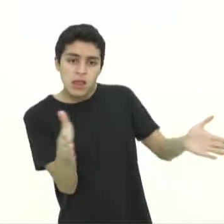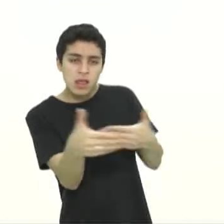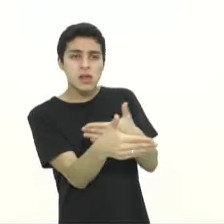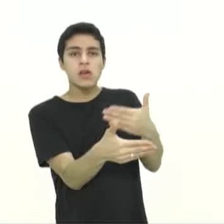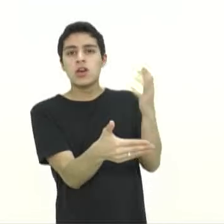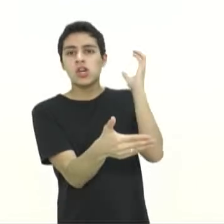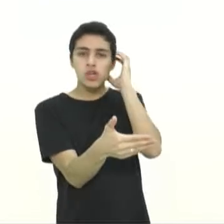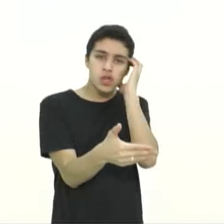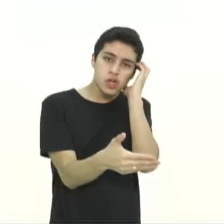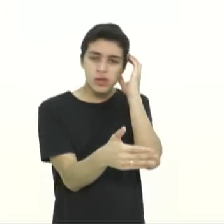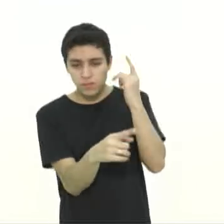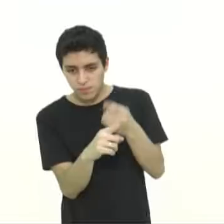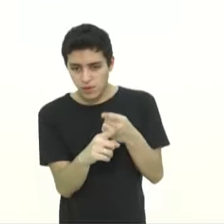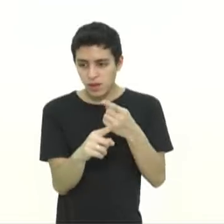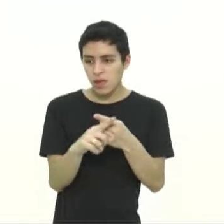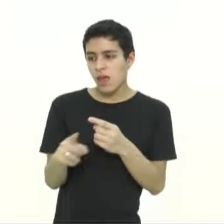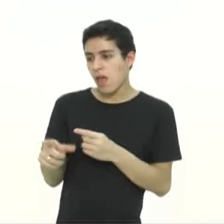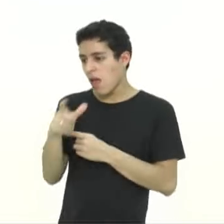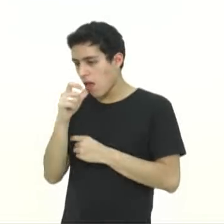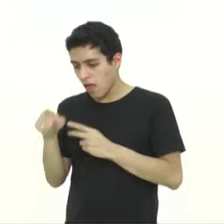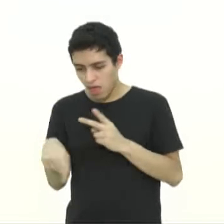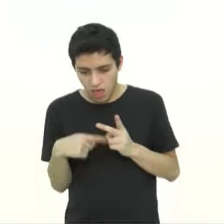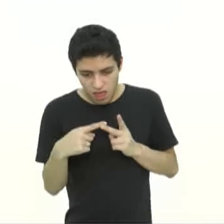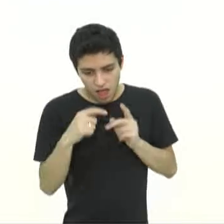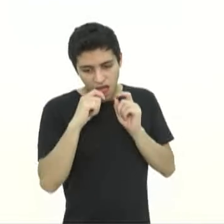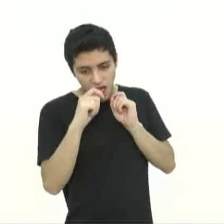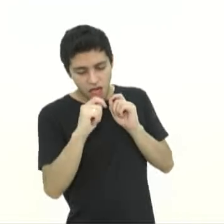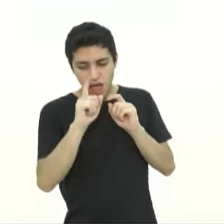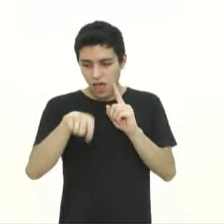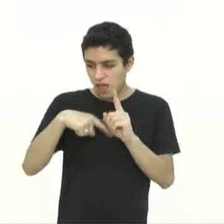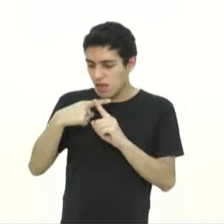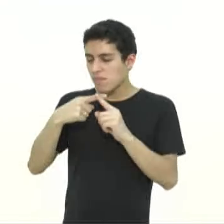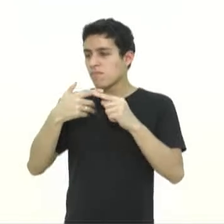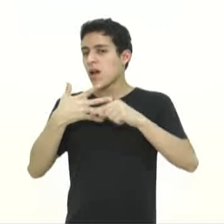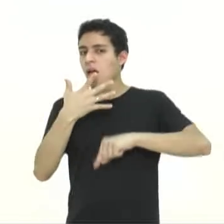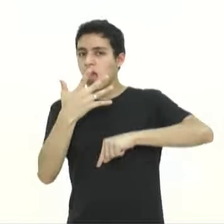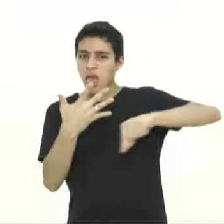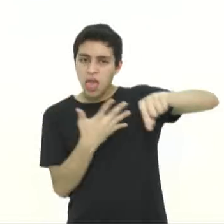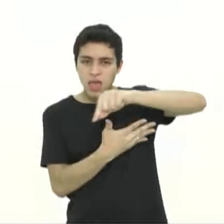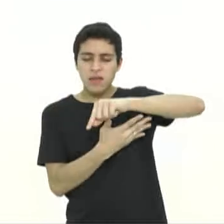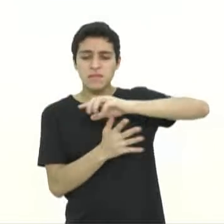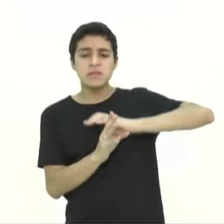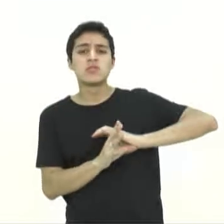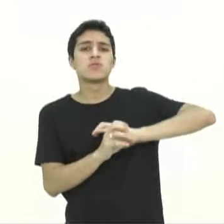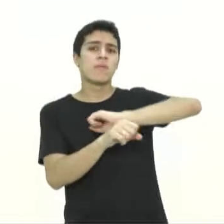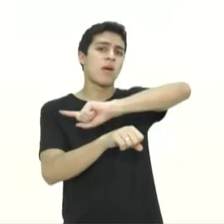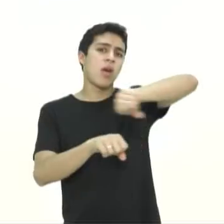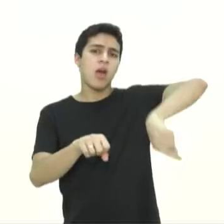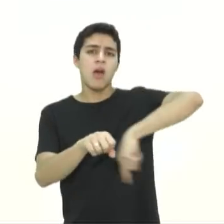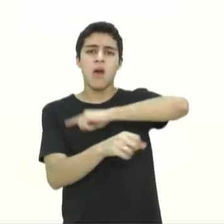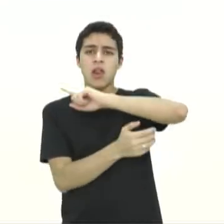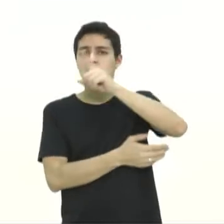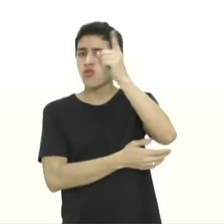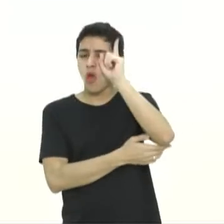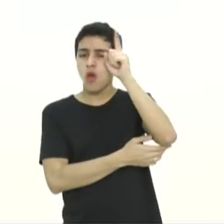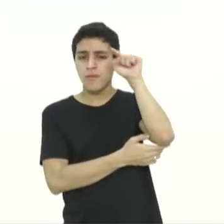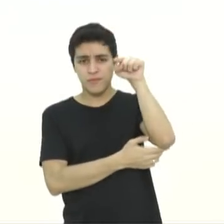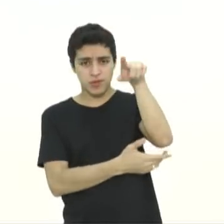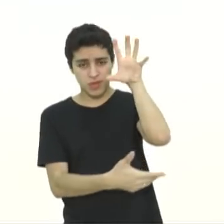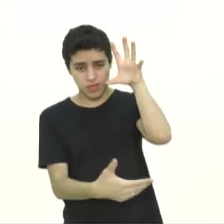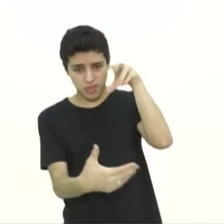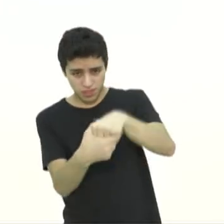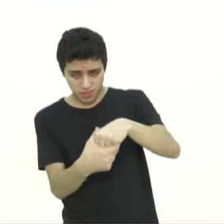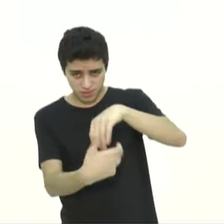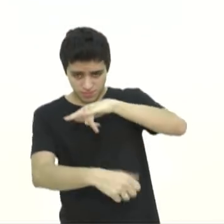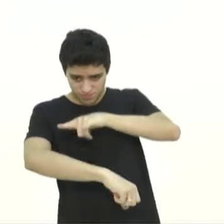porque entre a água, a fibra e os dentes, você vai passar ali várias horas por dia. Há